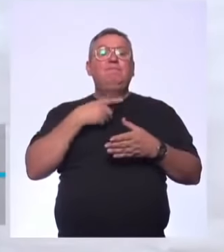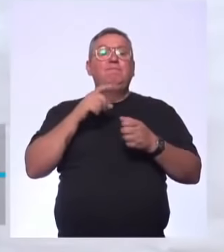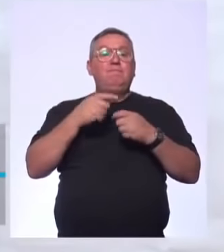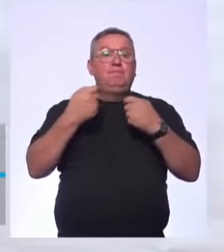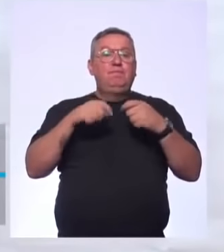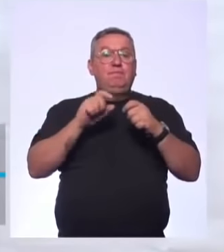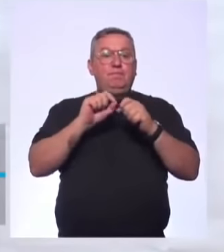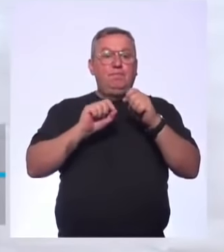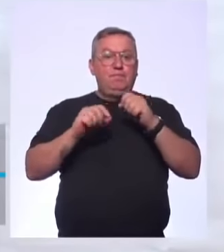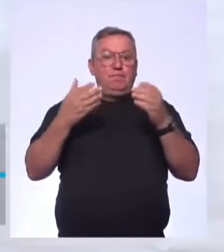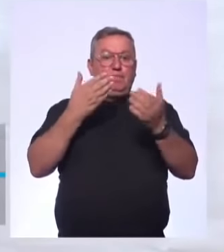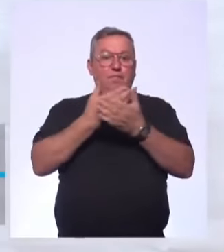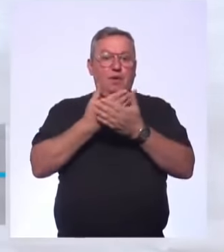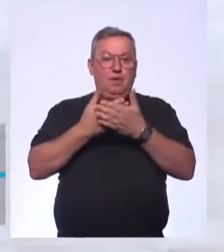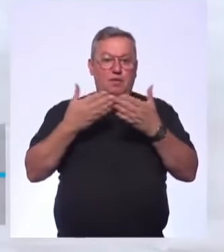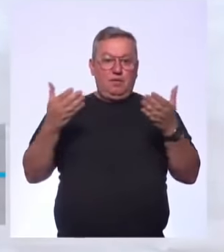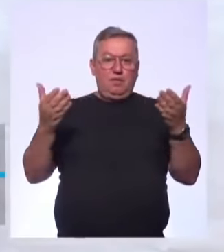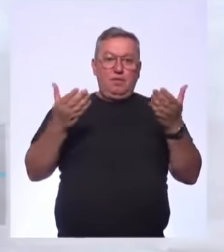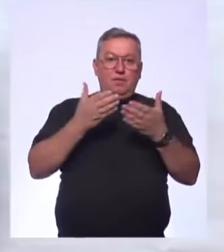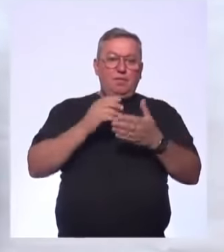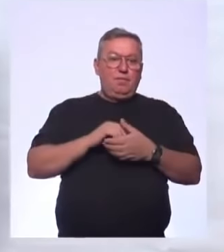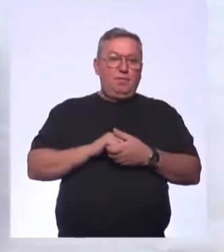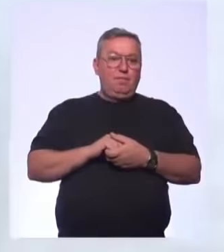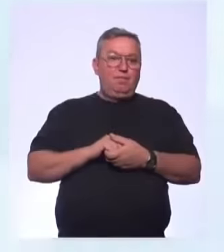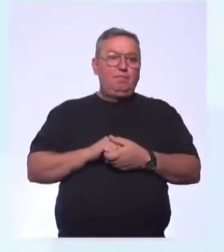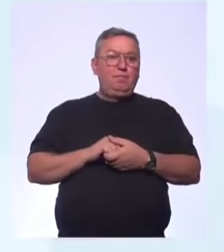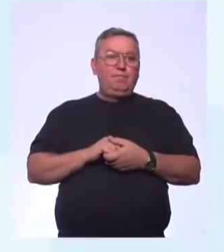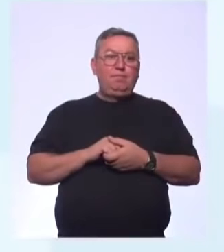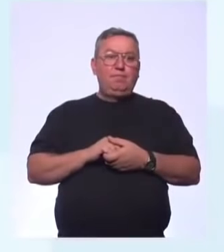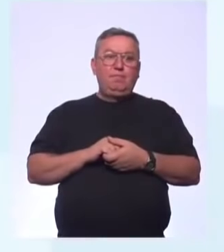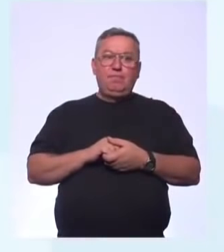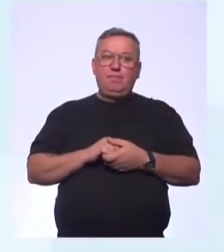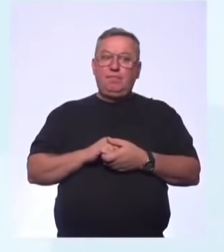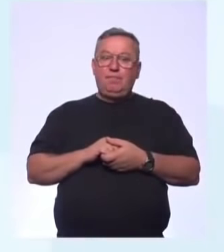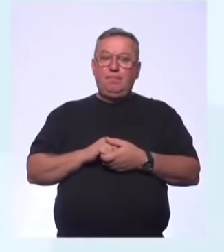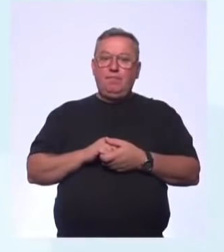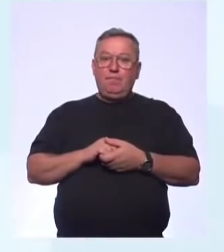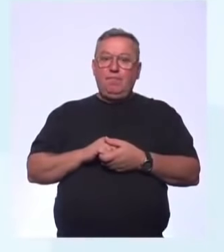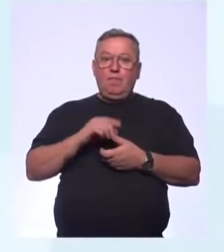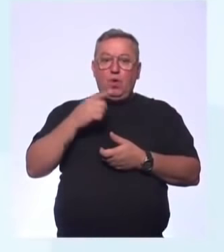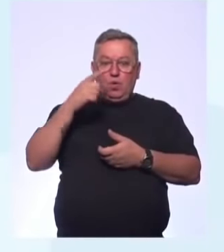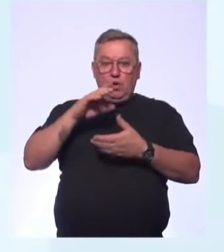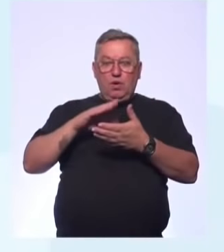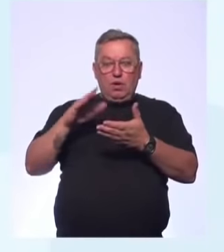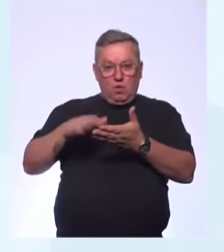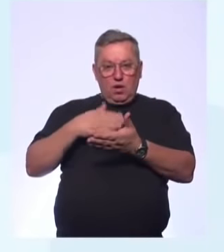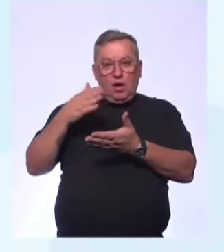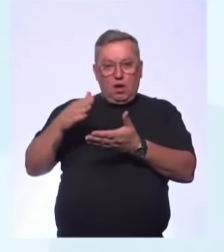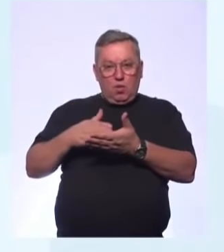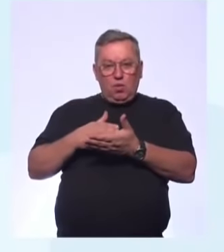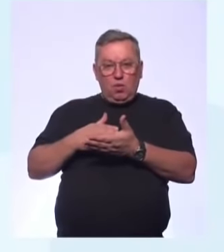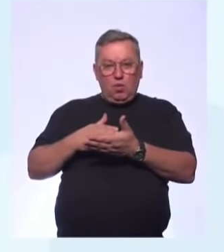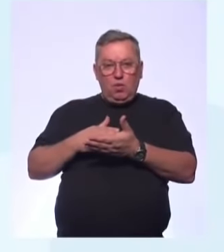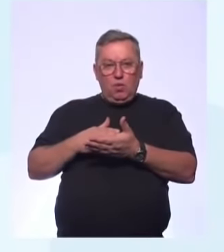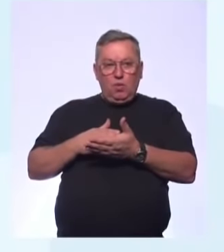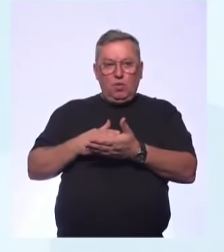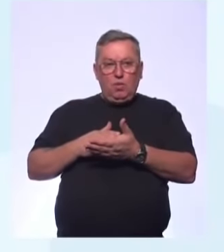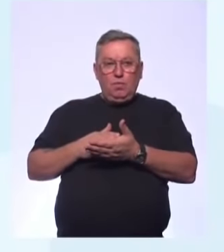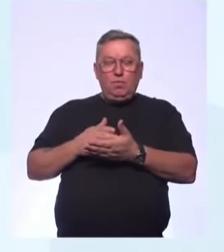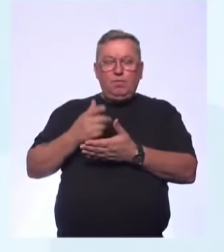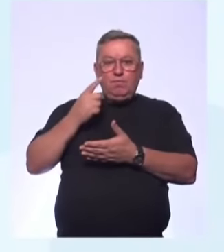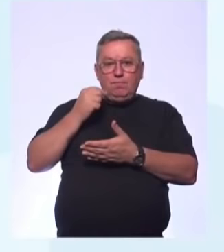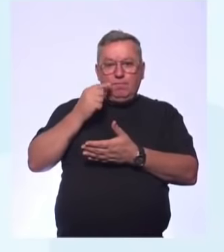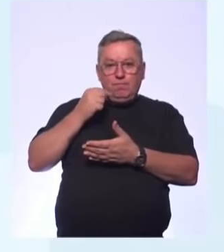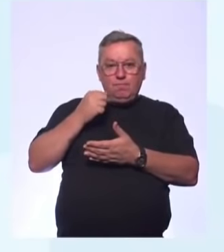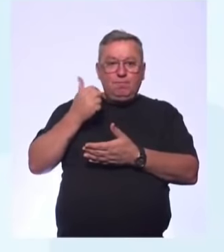precisar para a nossa aula de hoje? Coloca lá para mim, diretor. Your notebook, Seu caderno, a pen or a pencil,